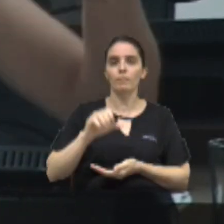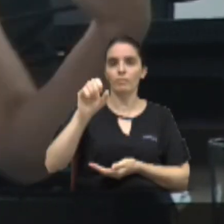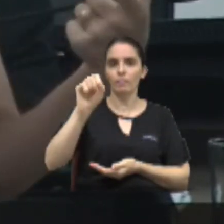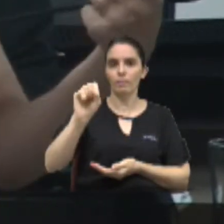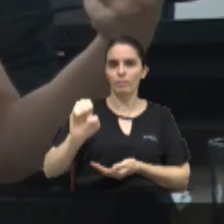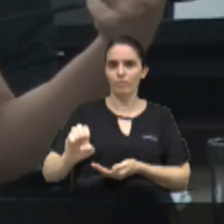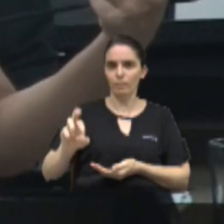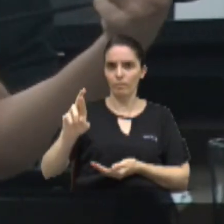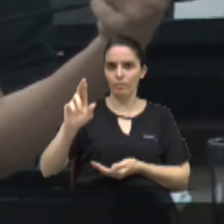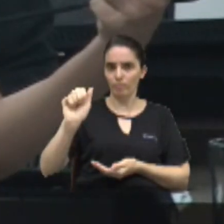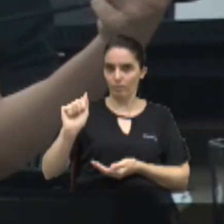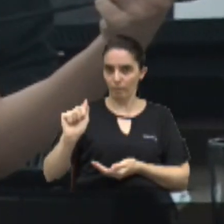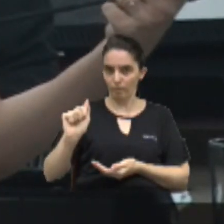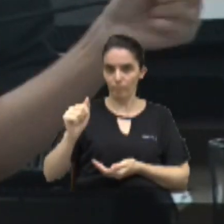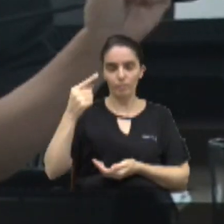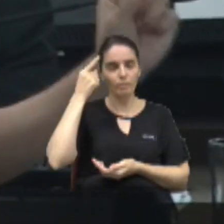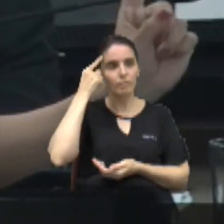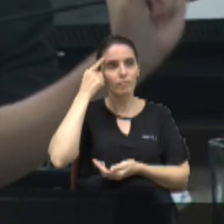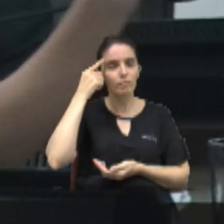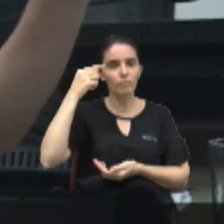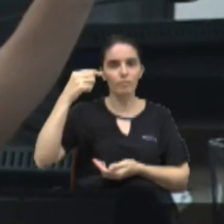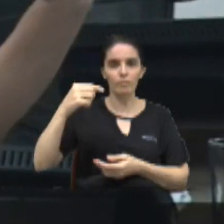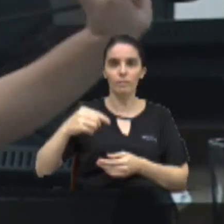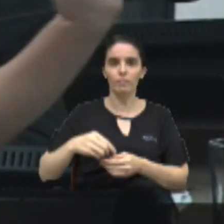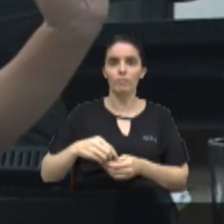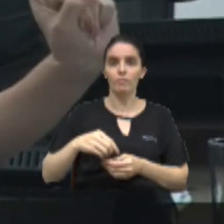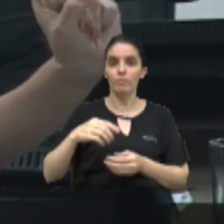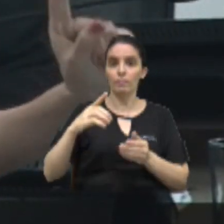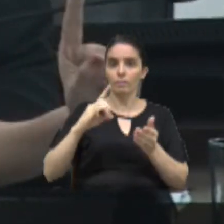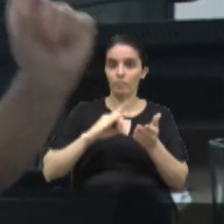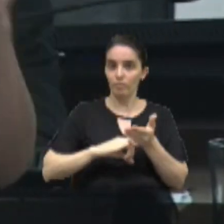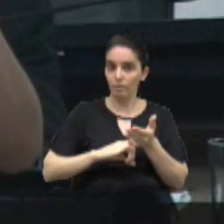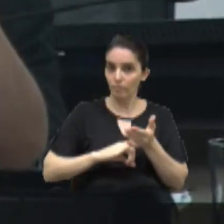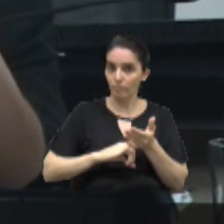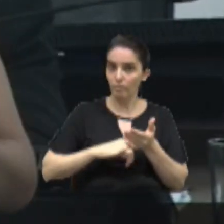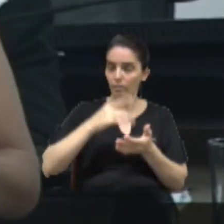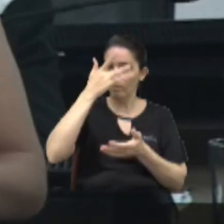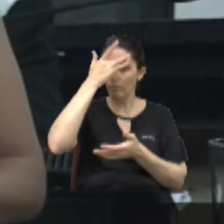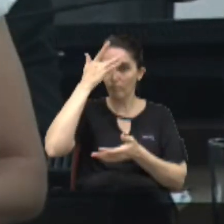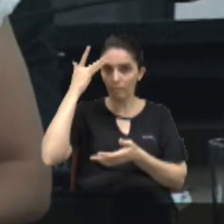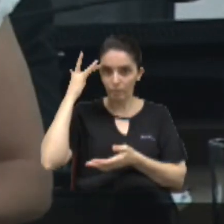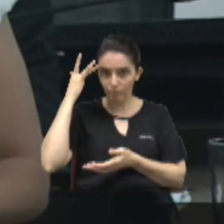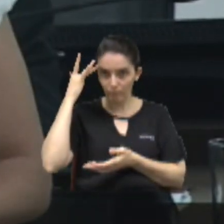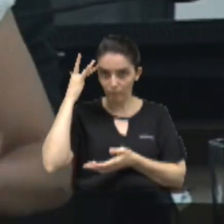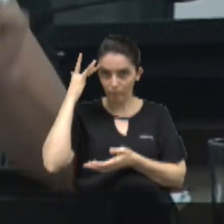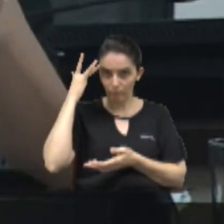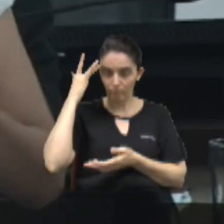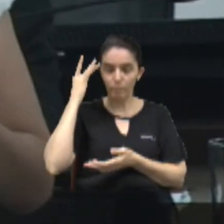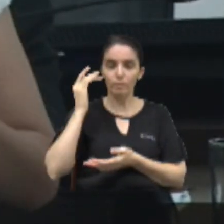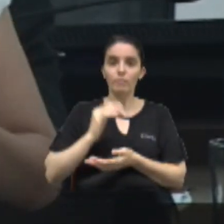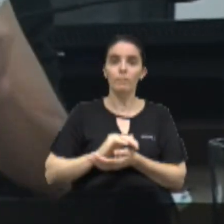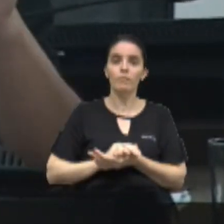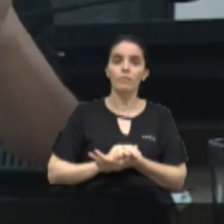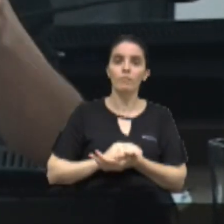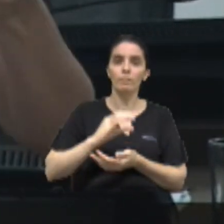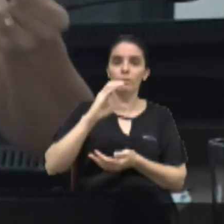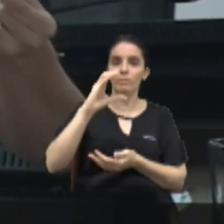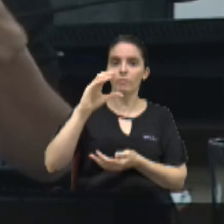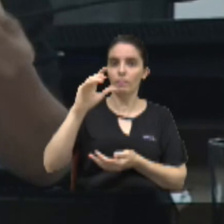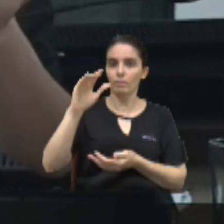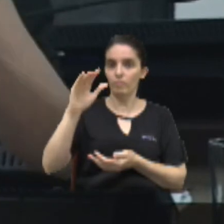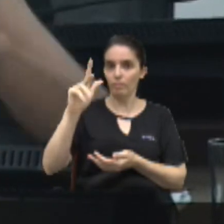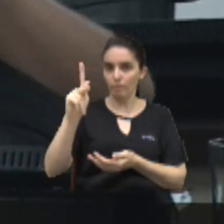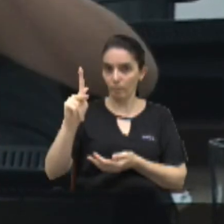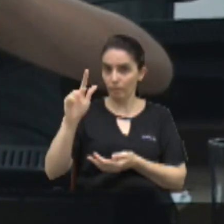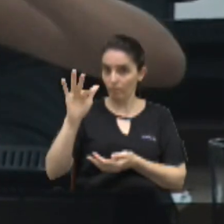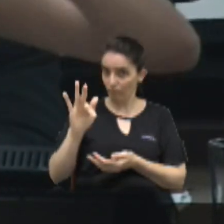seu pensamento de nota fiscal paulista, era para a pessoa física. Para a pessoa física, e a medida